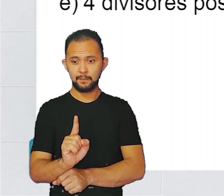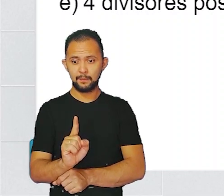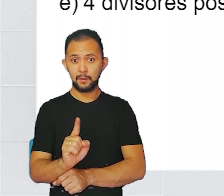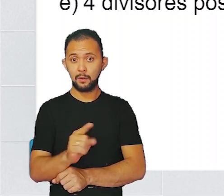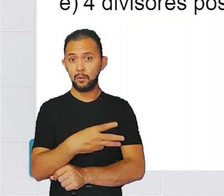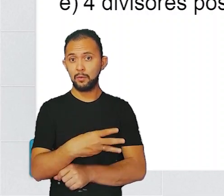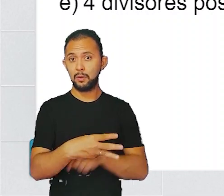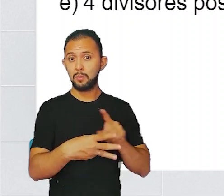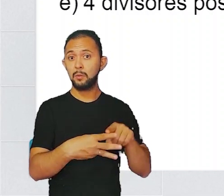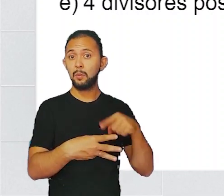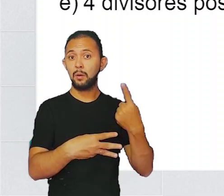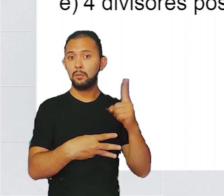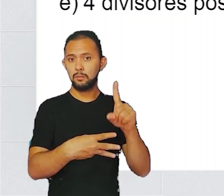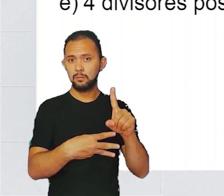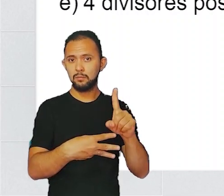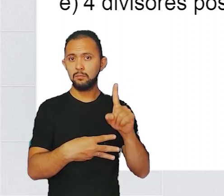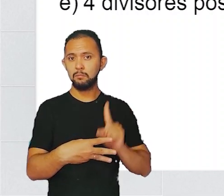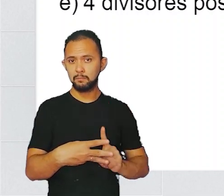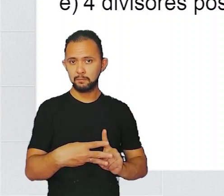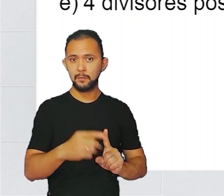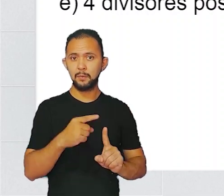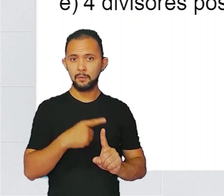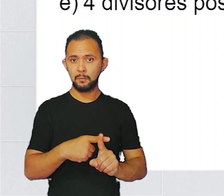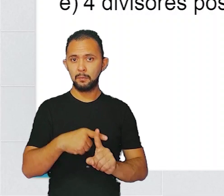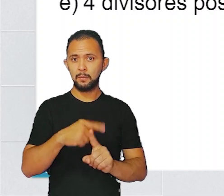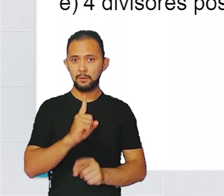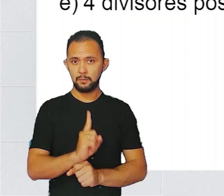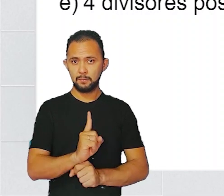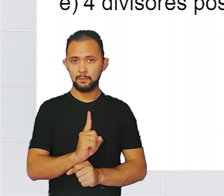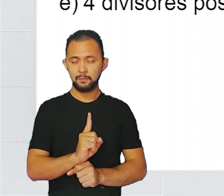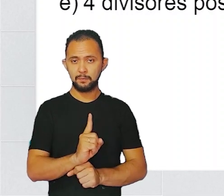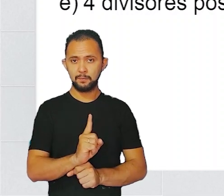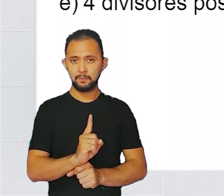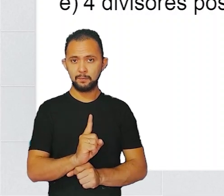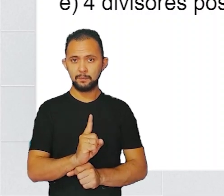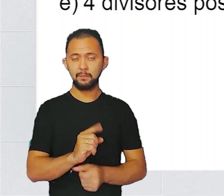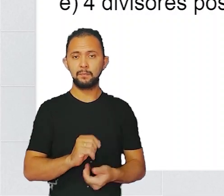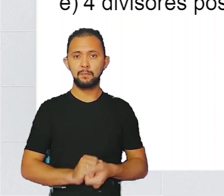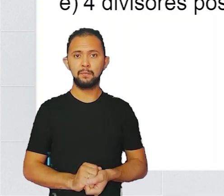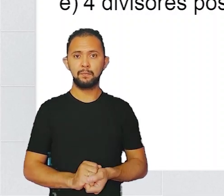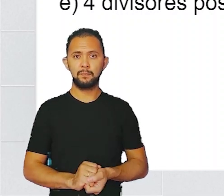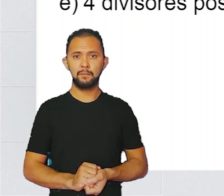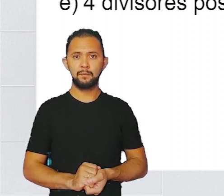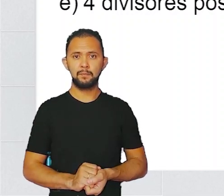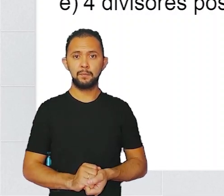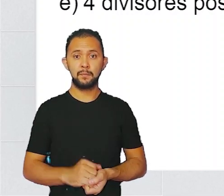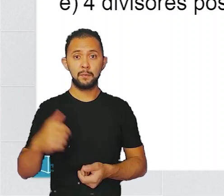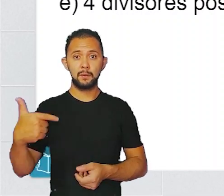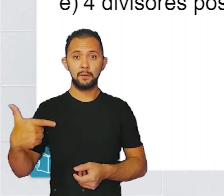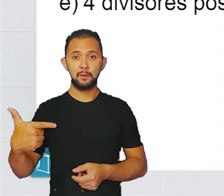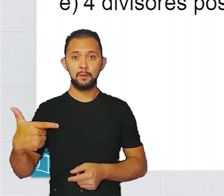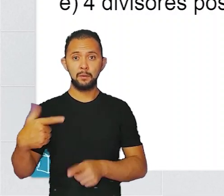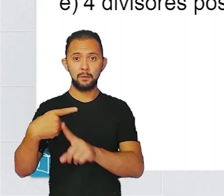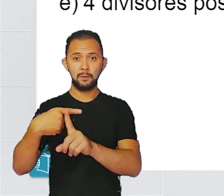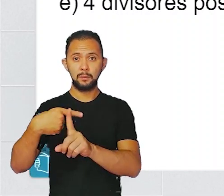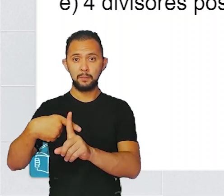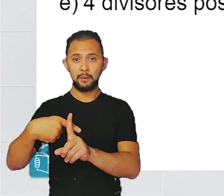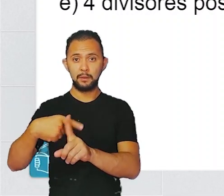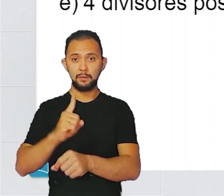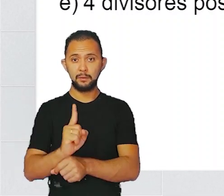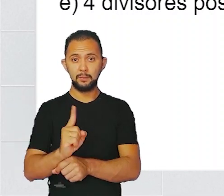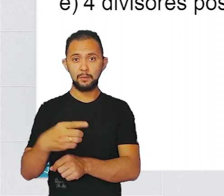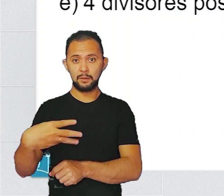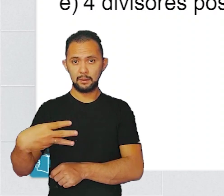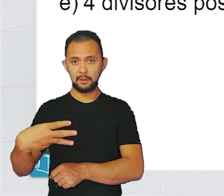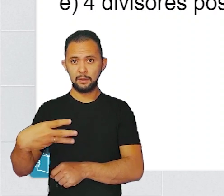expoente do 3 é 1, soma mais 1. E agora, vamos lá, ó. 2 mais 1 é 3,